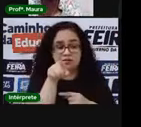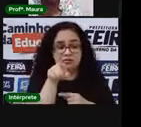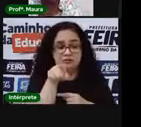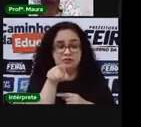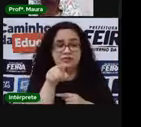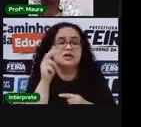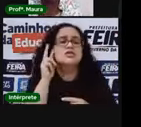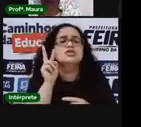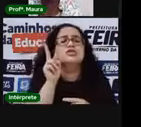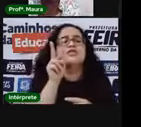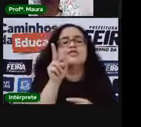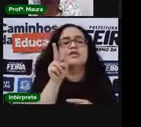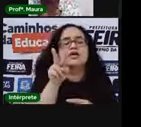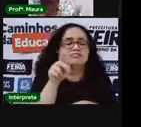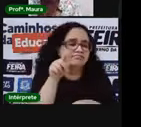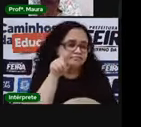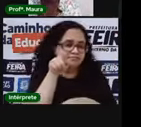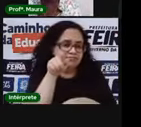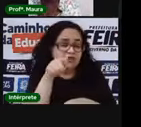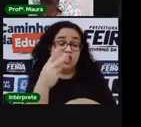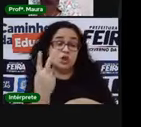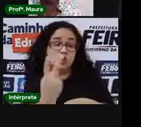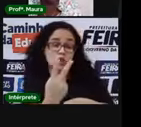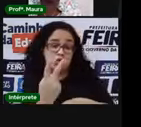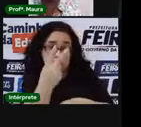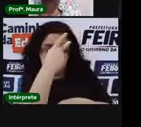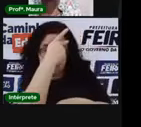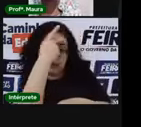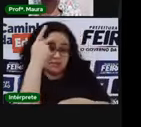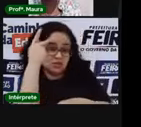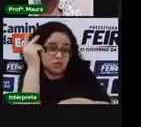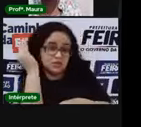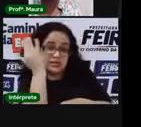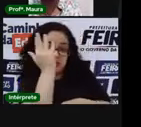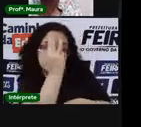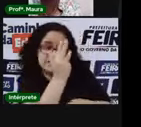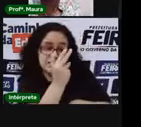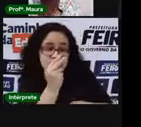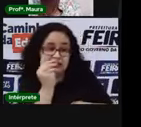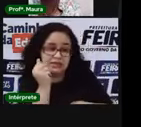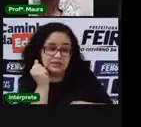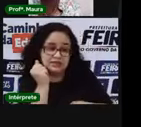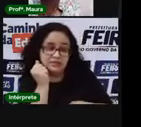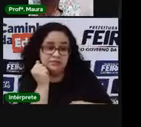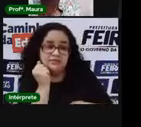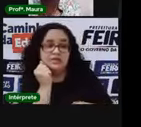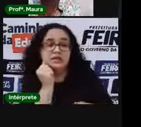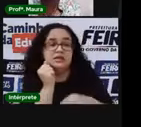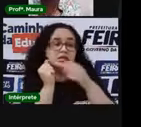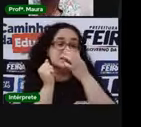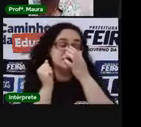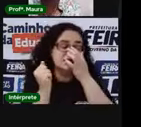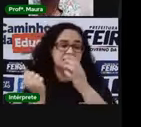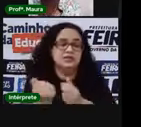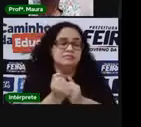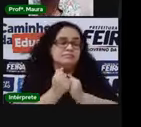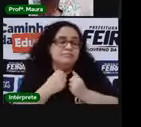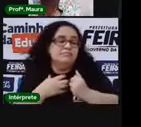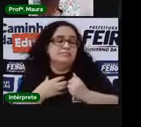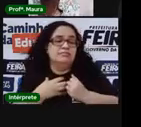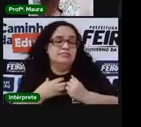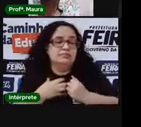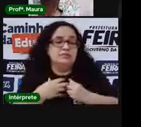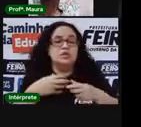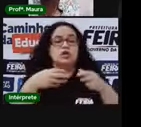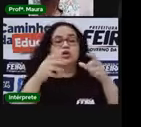gente ver esta imagem dessas duas pessoas lindas, a gente já fica, não é? Num lugar